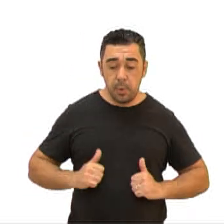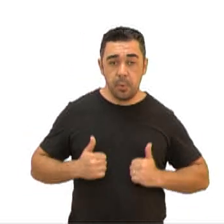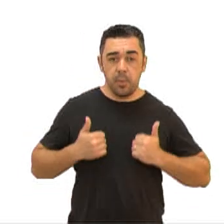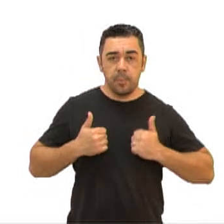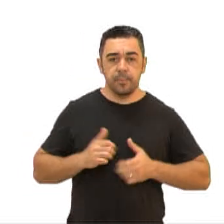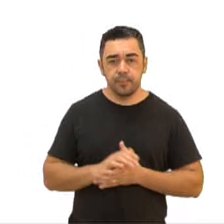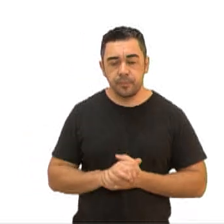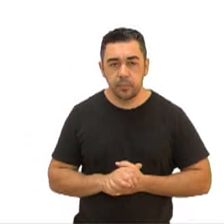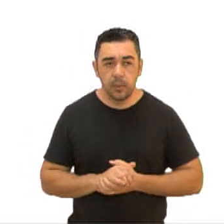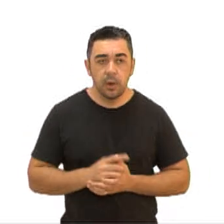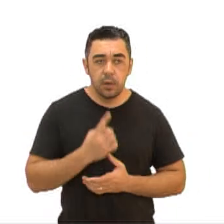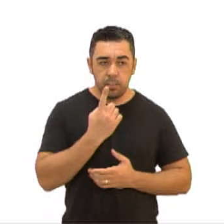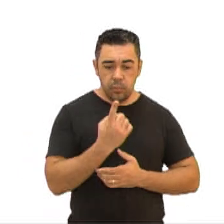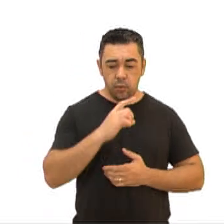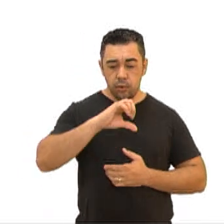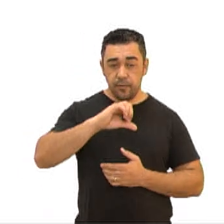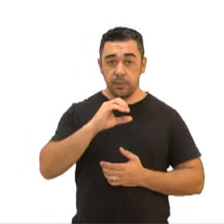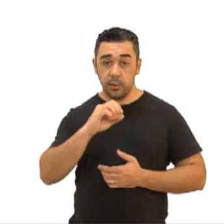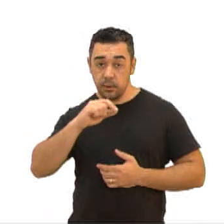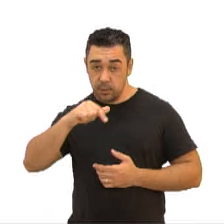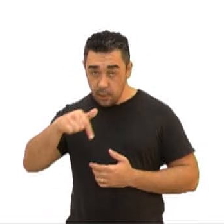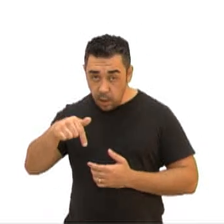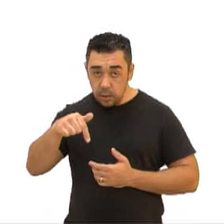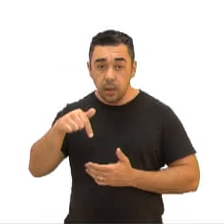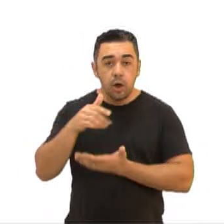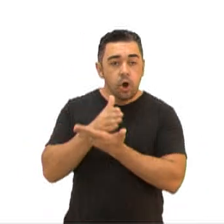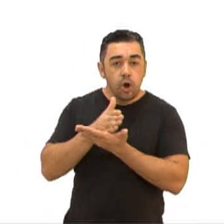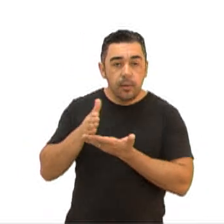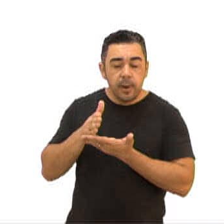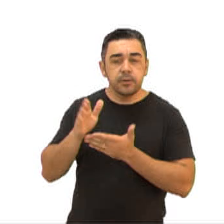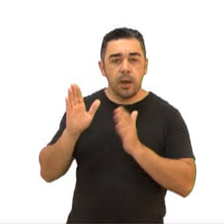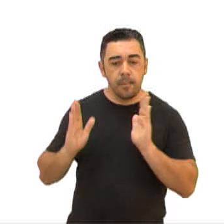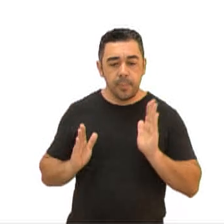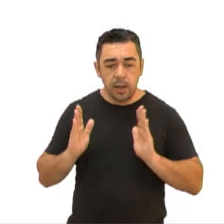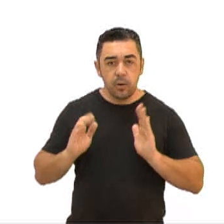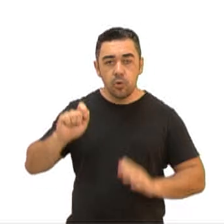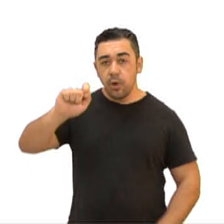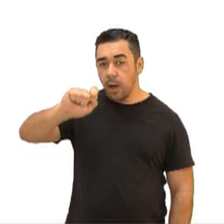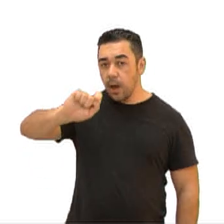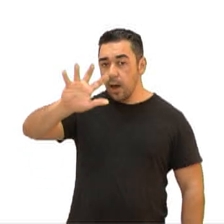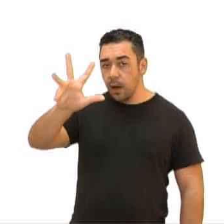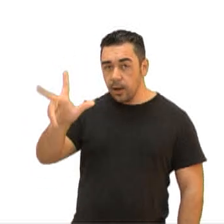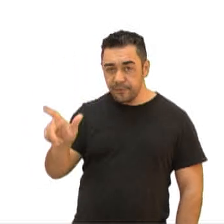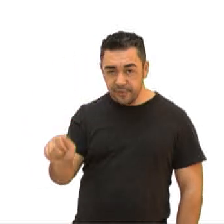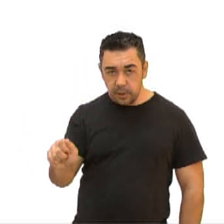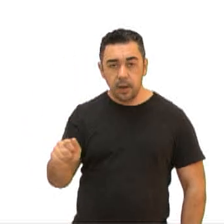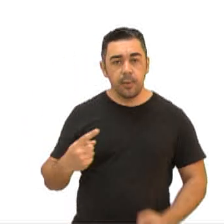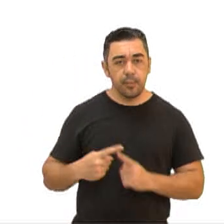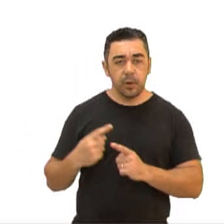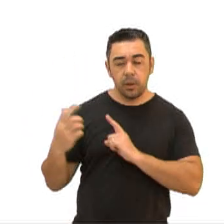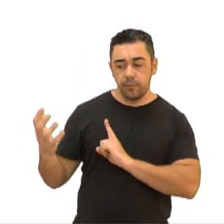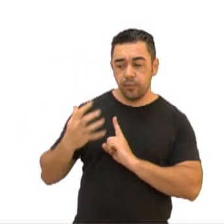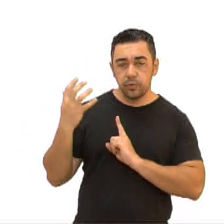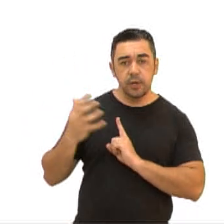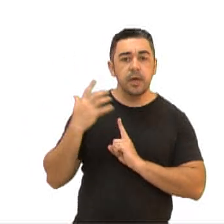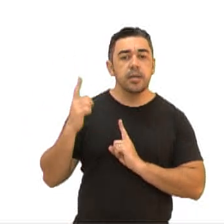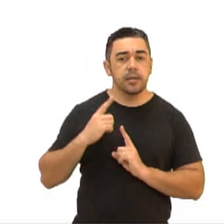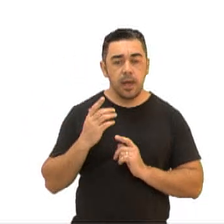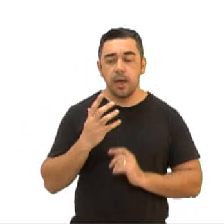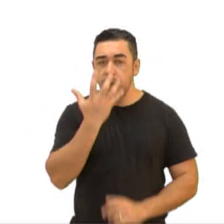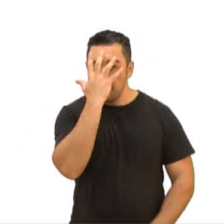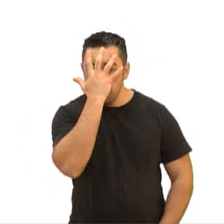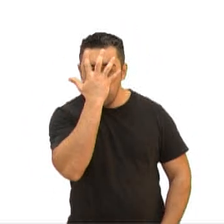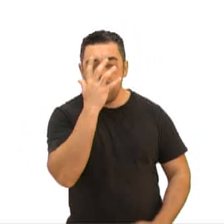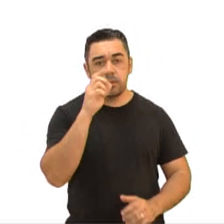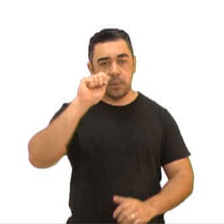Agora, a partir de 1907, começa a fase africana. Vai ter influência da arte africana, da arte primitiva, das máscaras